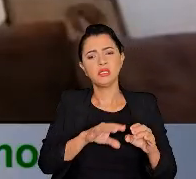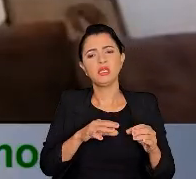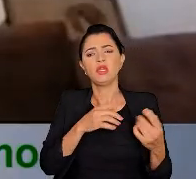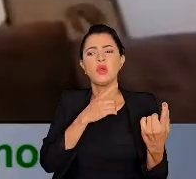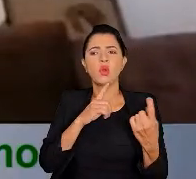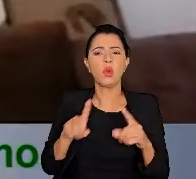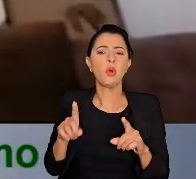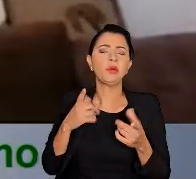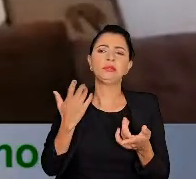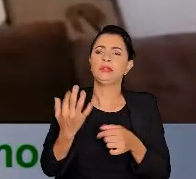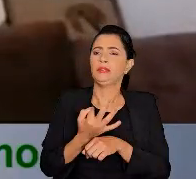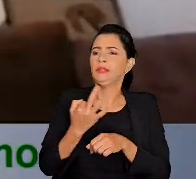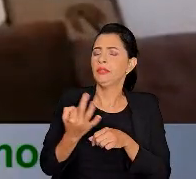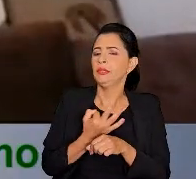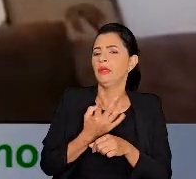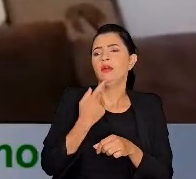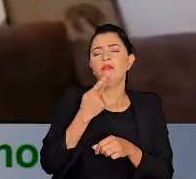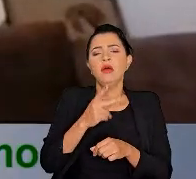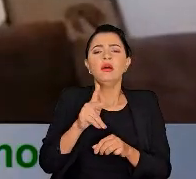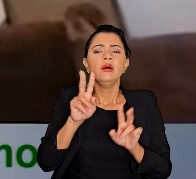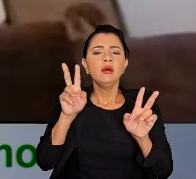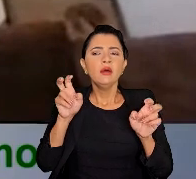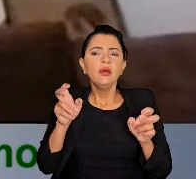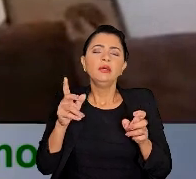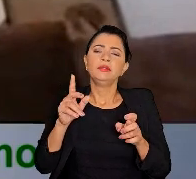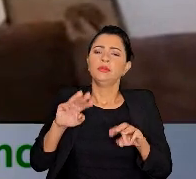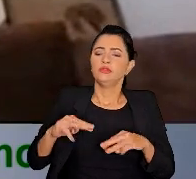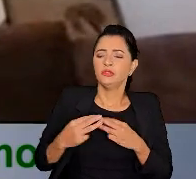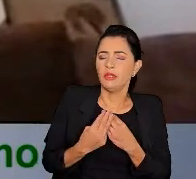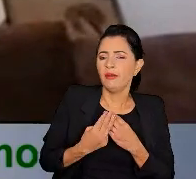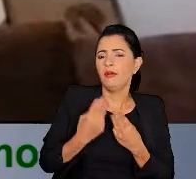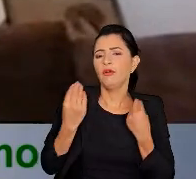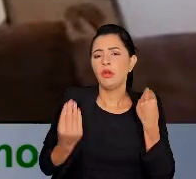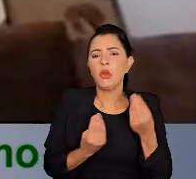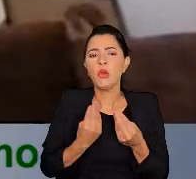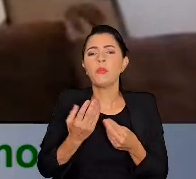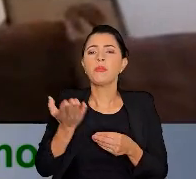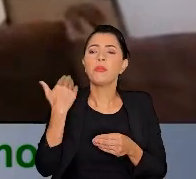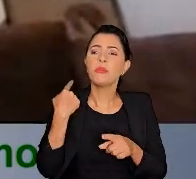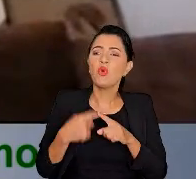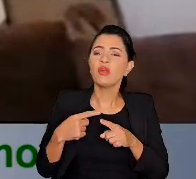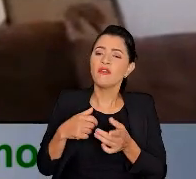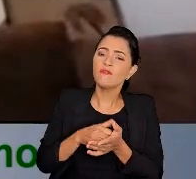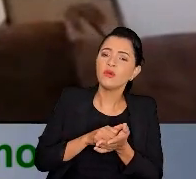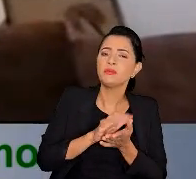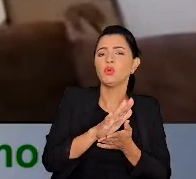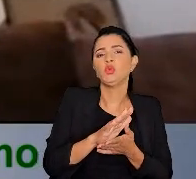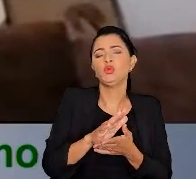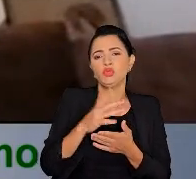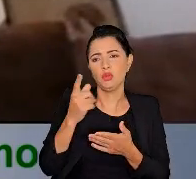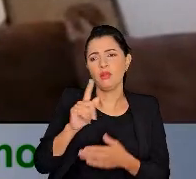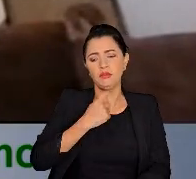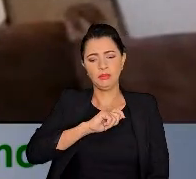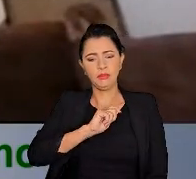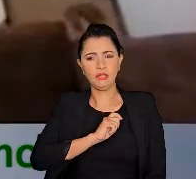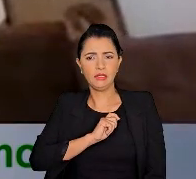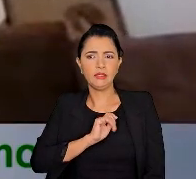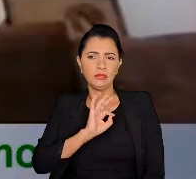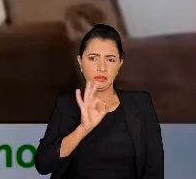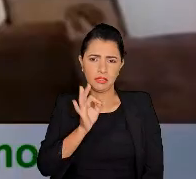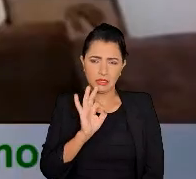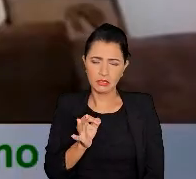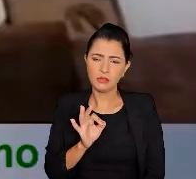intolerância falando, por exemplo, na questão judaica, sobre porque eles foram expulsos da Espanha, né, os judeus.